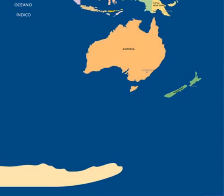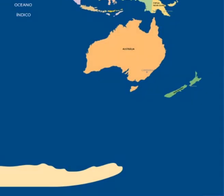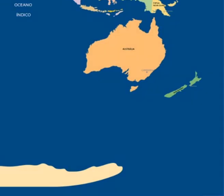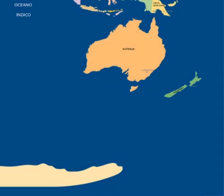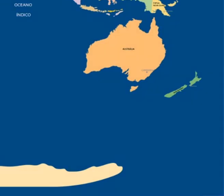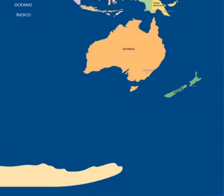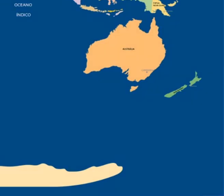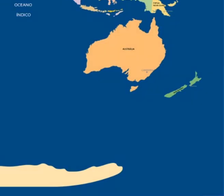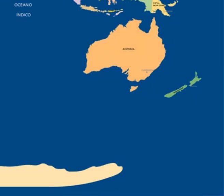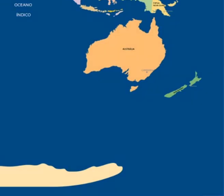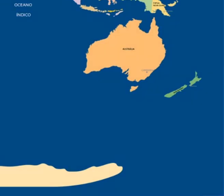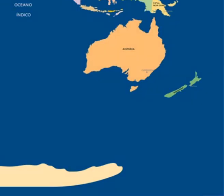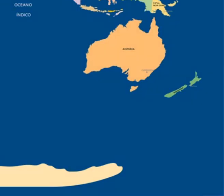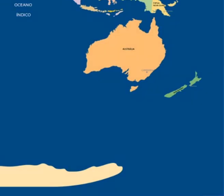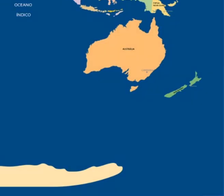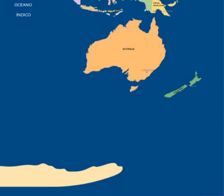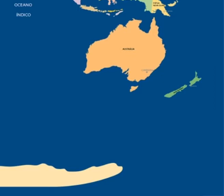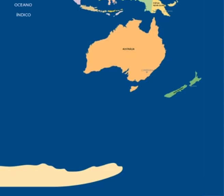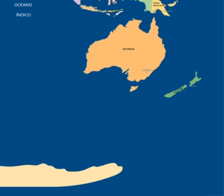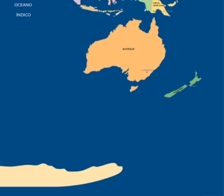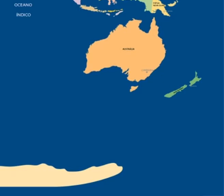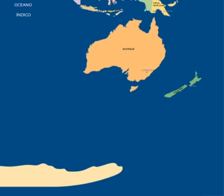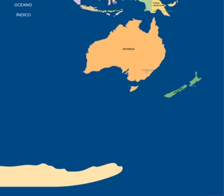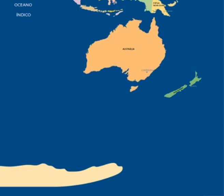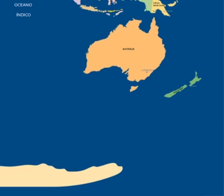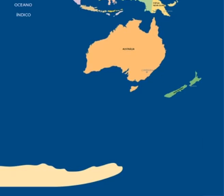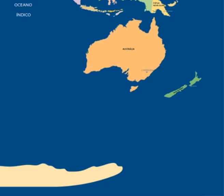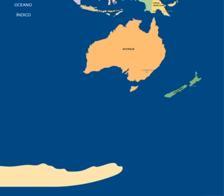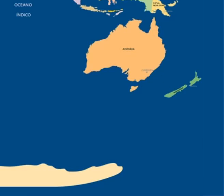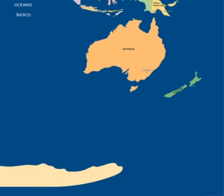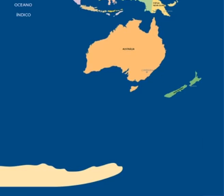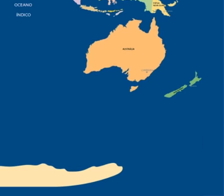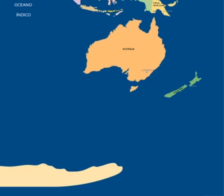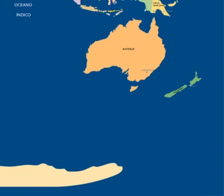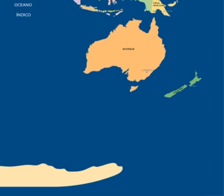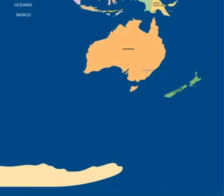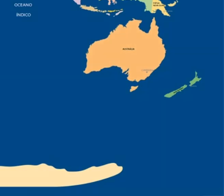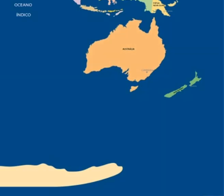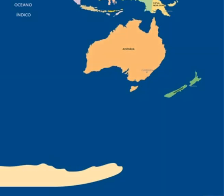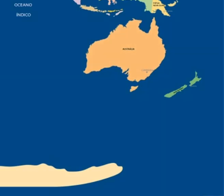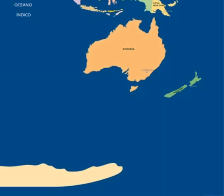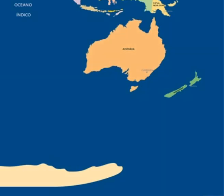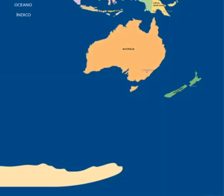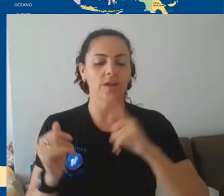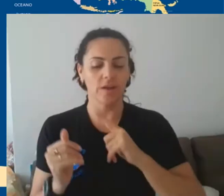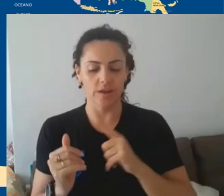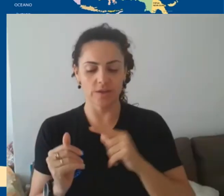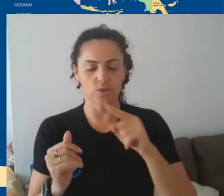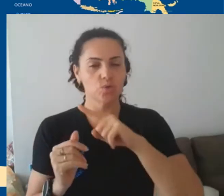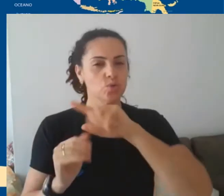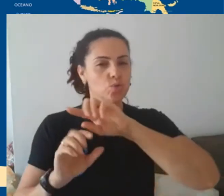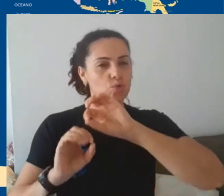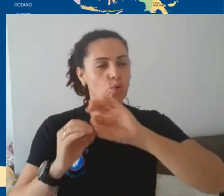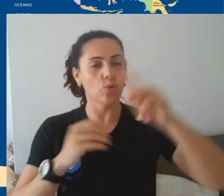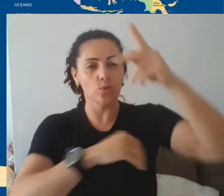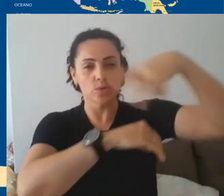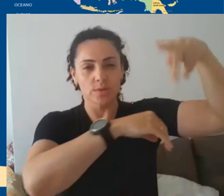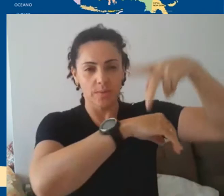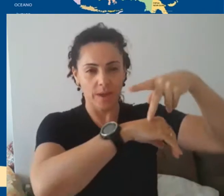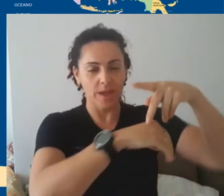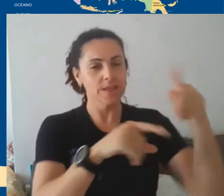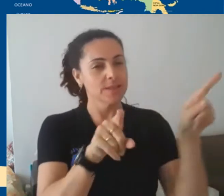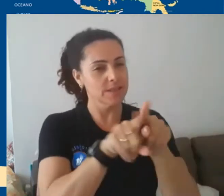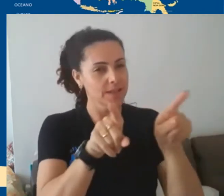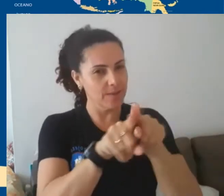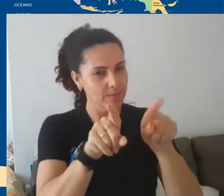a distância que os Estados Unidos e a União Soviética, hoje Rússia, né? Tem desses outros países aí que estavam